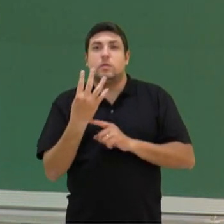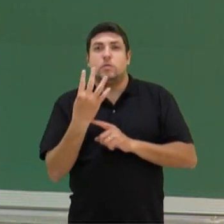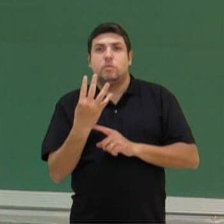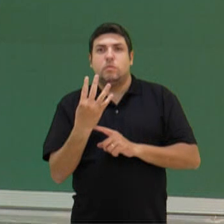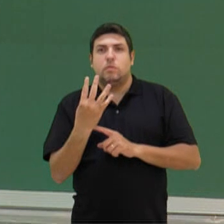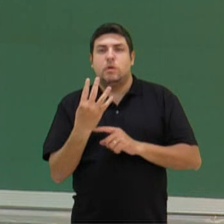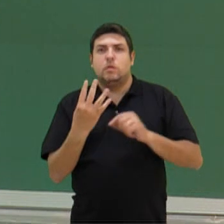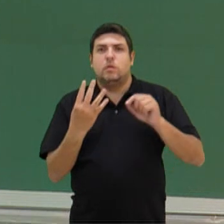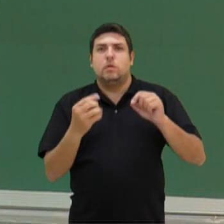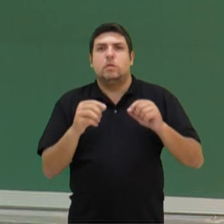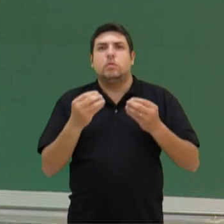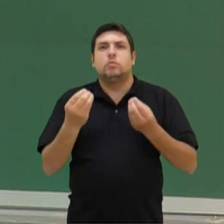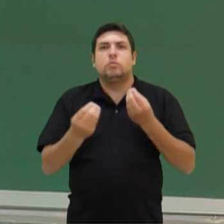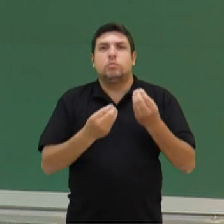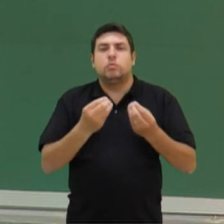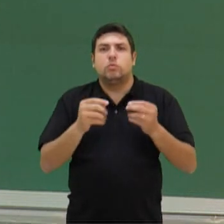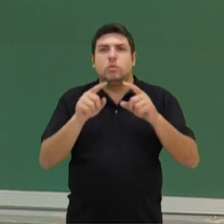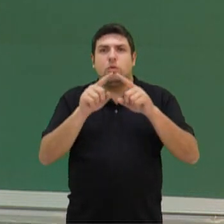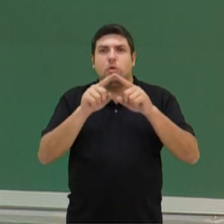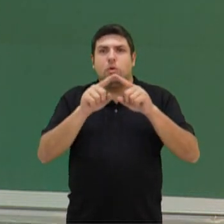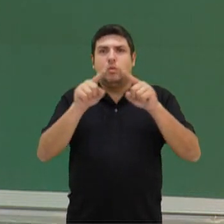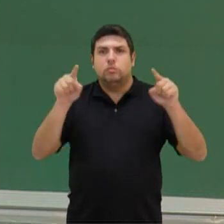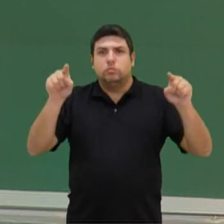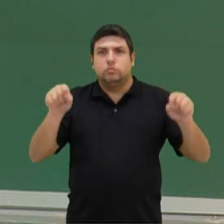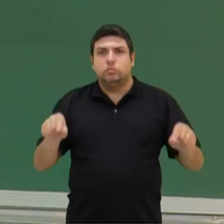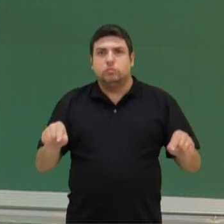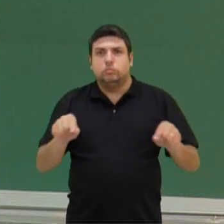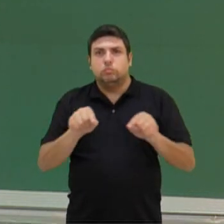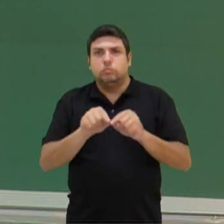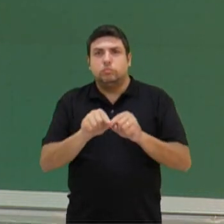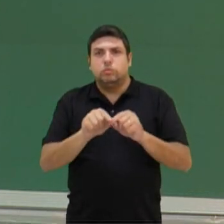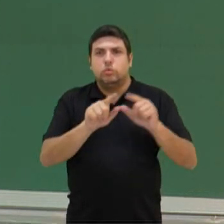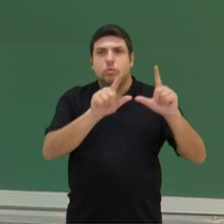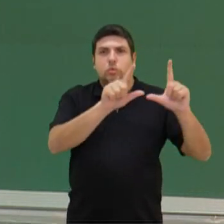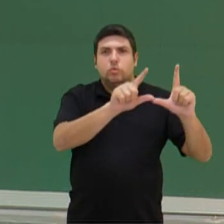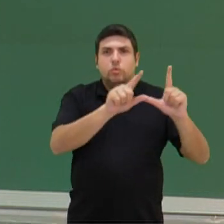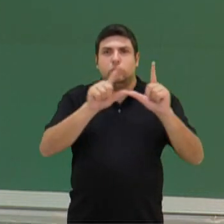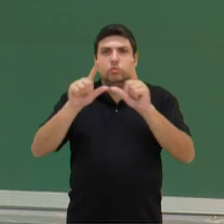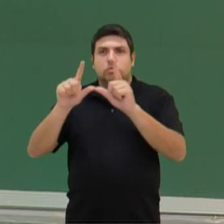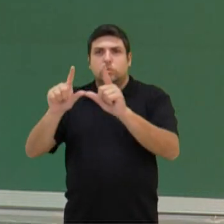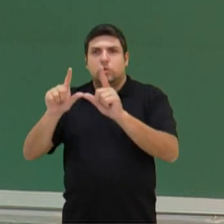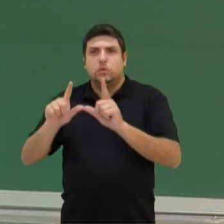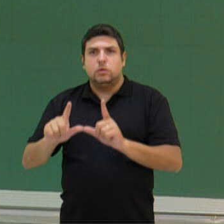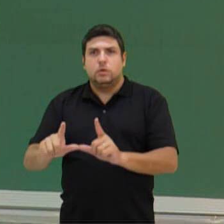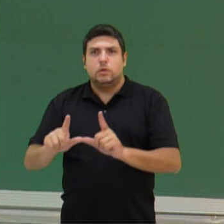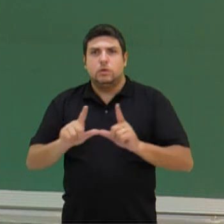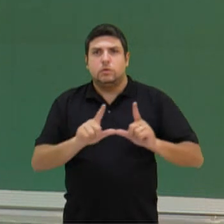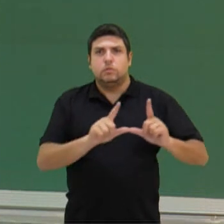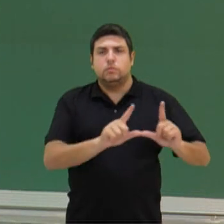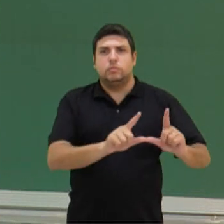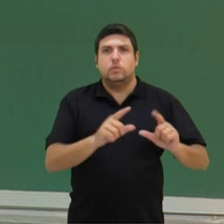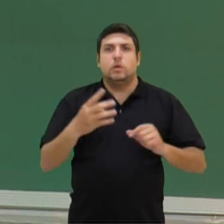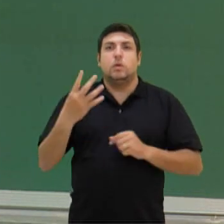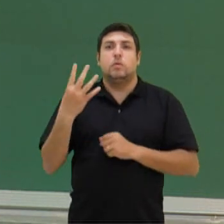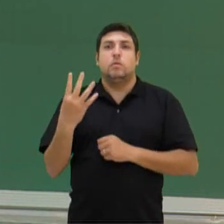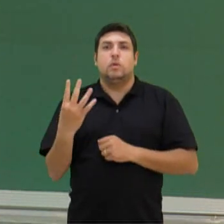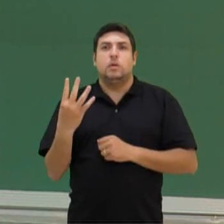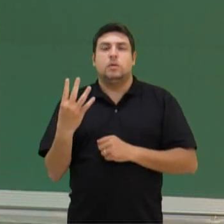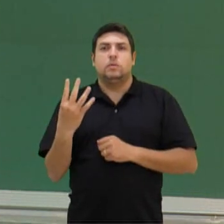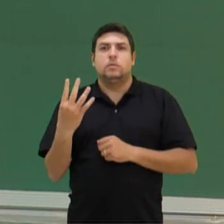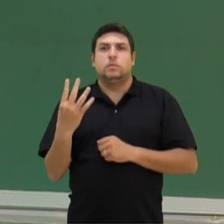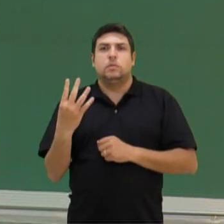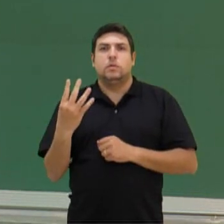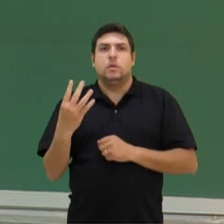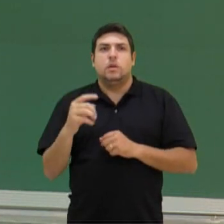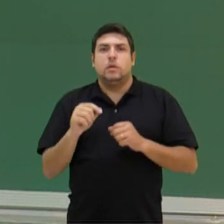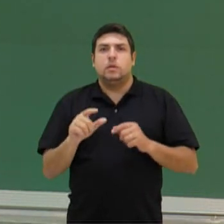conta 1, 2, 3, 4. Você não vai fazer a contagem daquele que você já contou. Esse